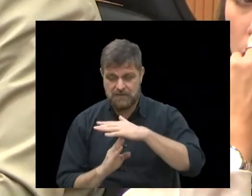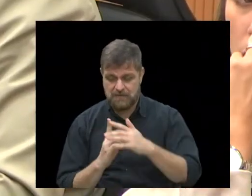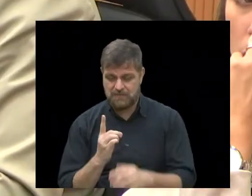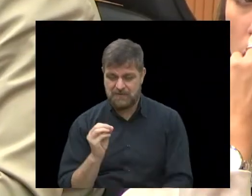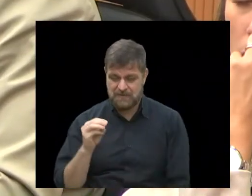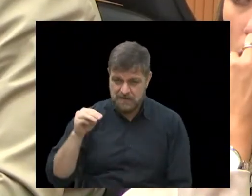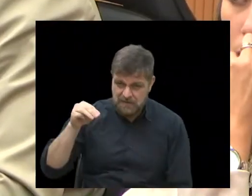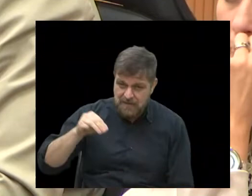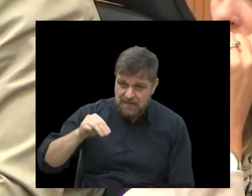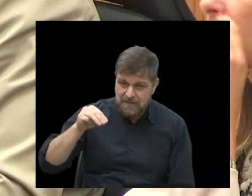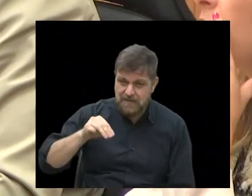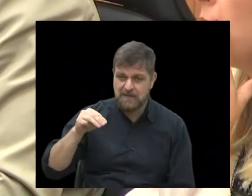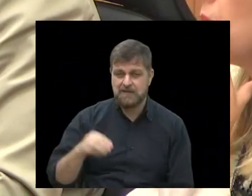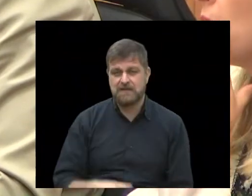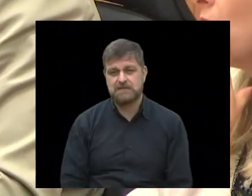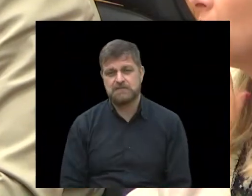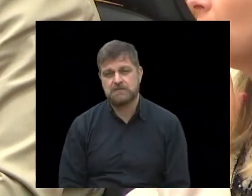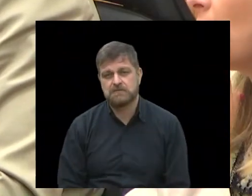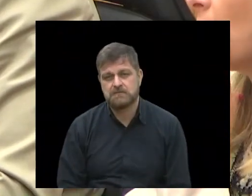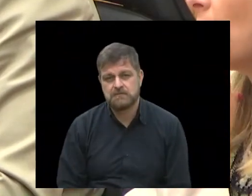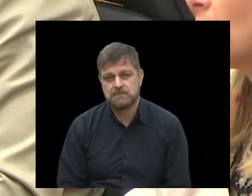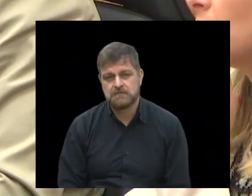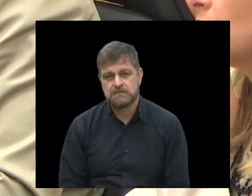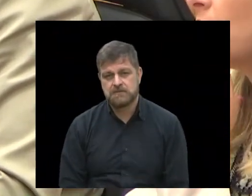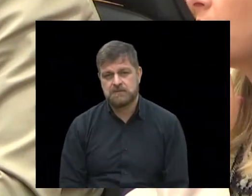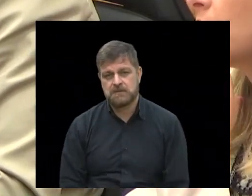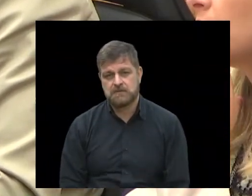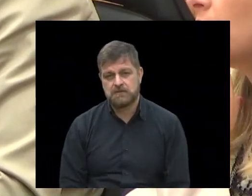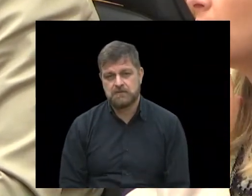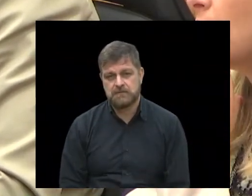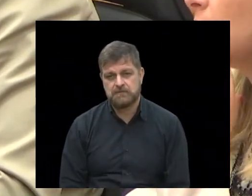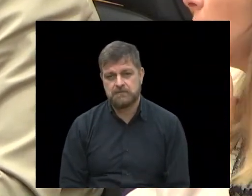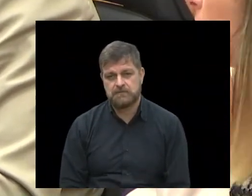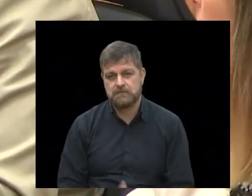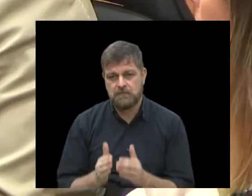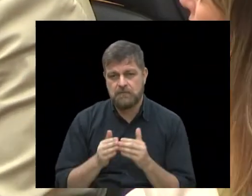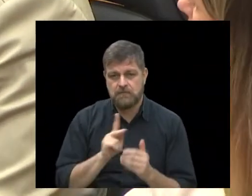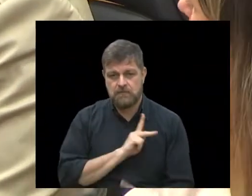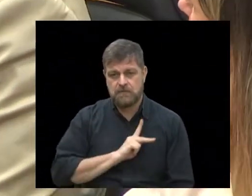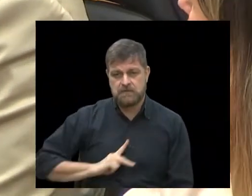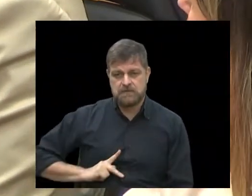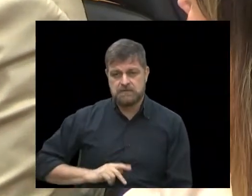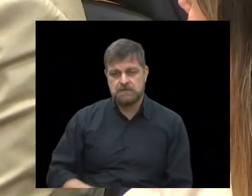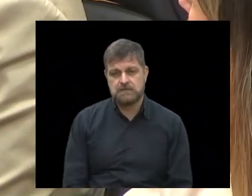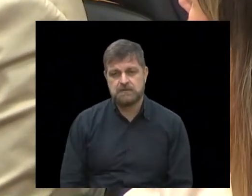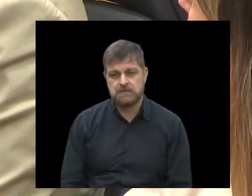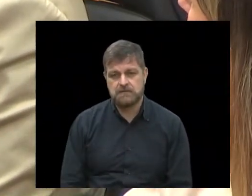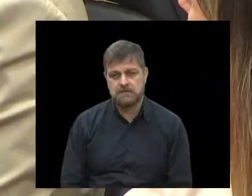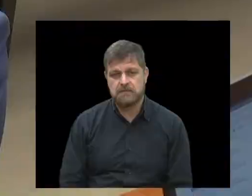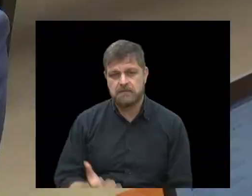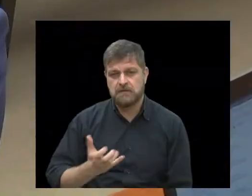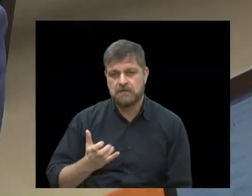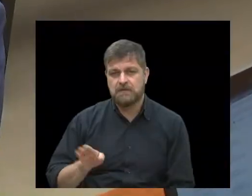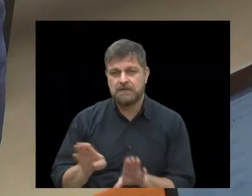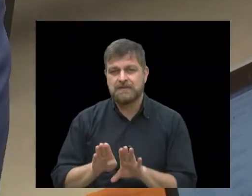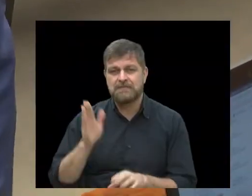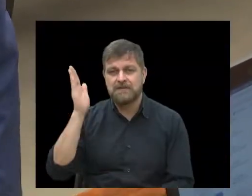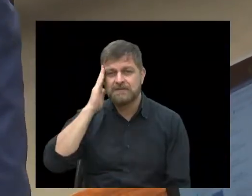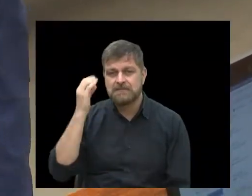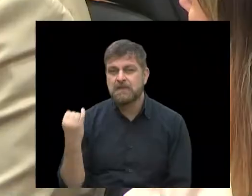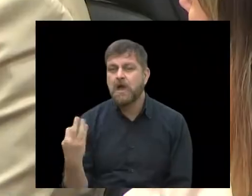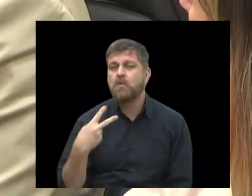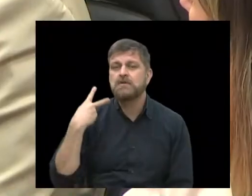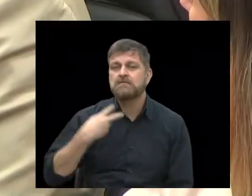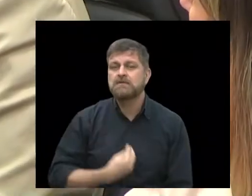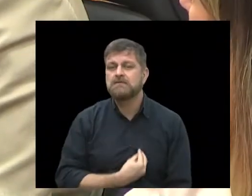o tempo de até 10 minutos. Pela ordem, senhor presidente. Usar a tribuna. Gostaria de verificação de quórum.